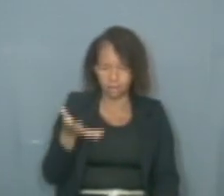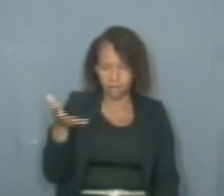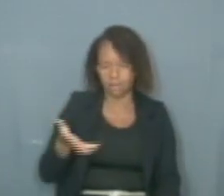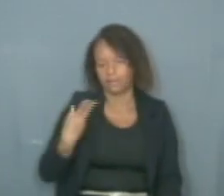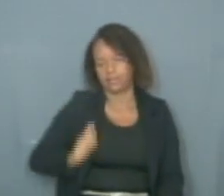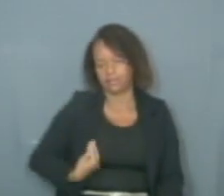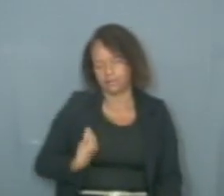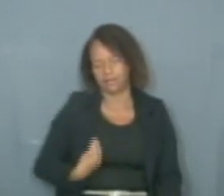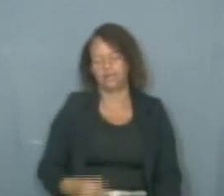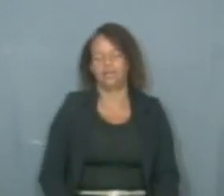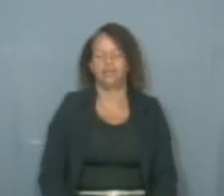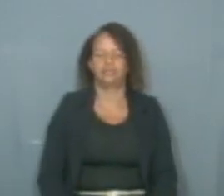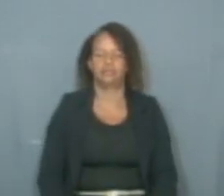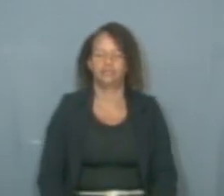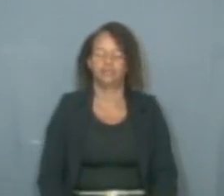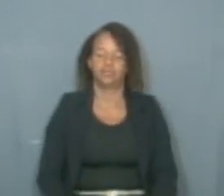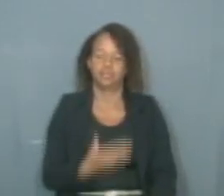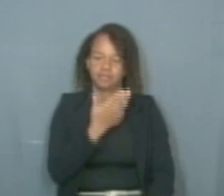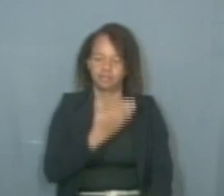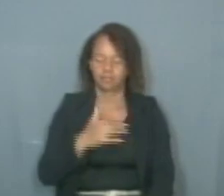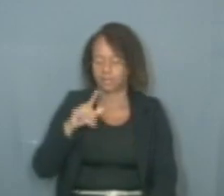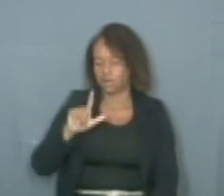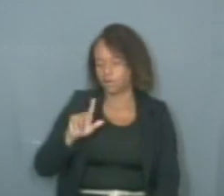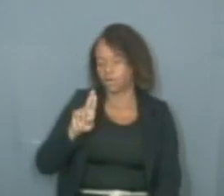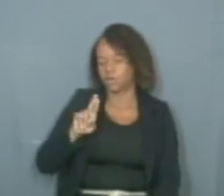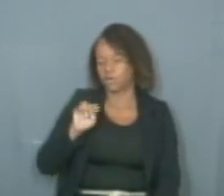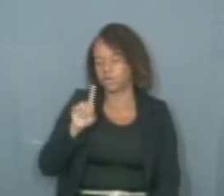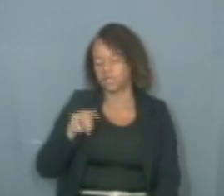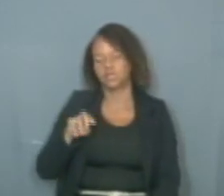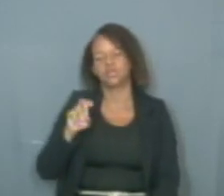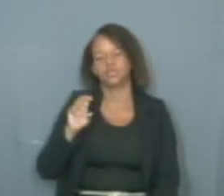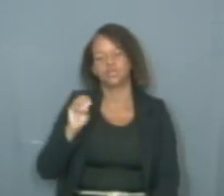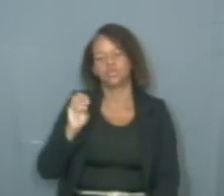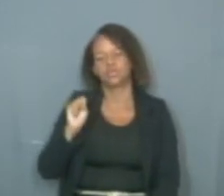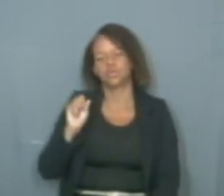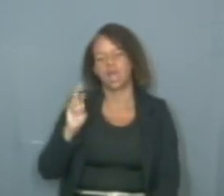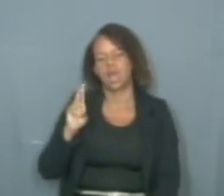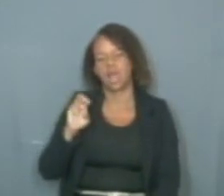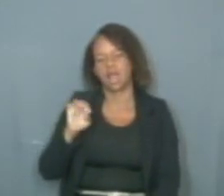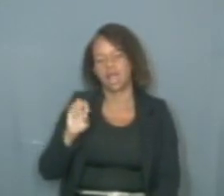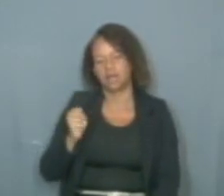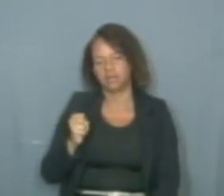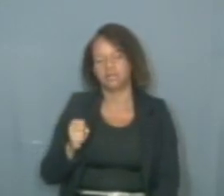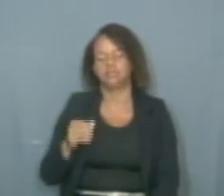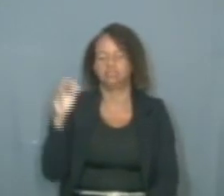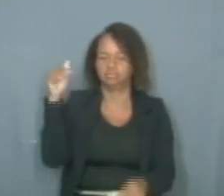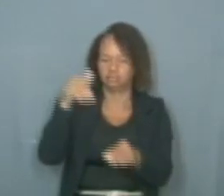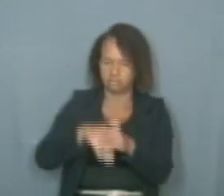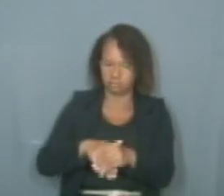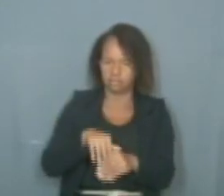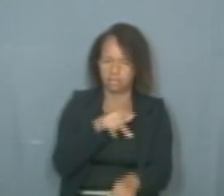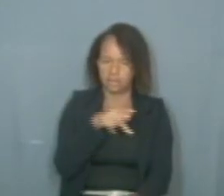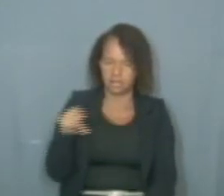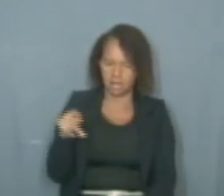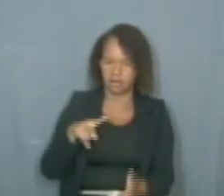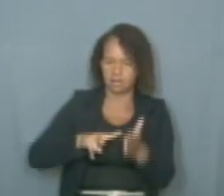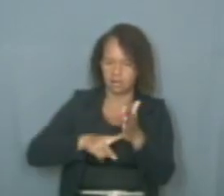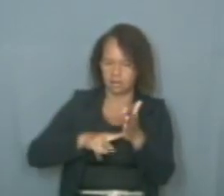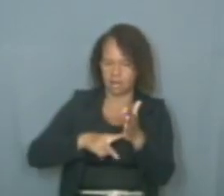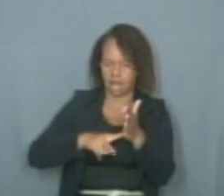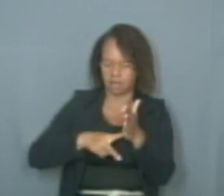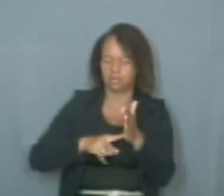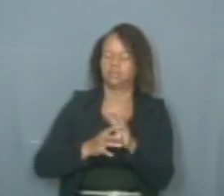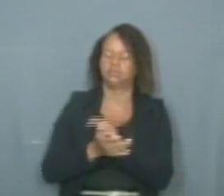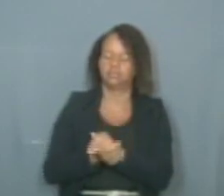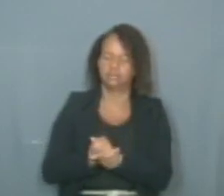vida. E o nosso queridíssimo Luiz Soares, meu camarada de partido, se reelegeu como presidente do sindicato